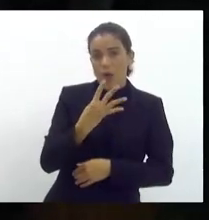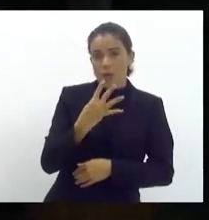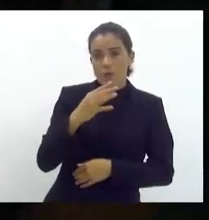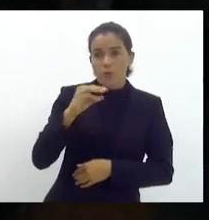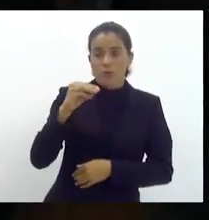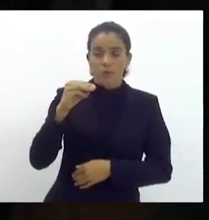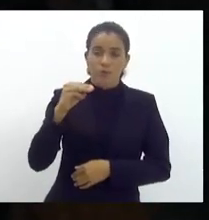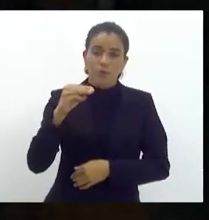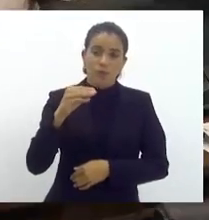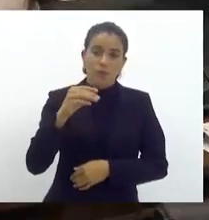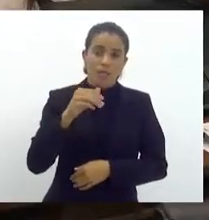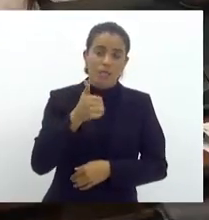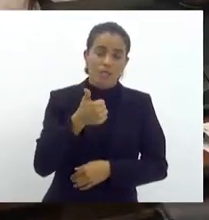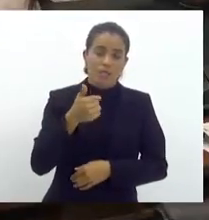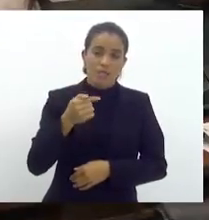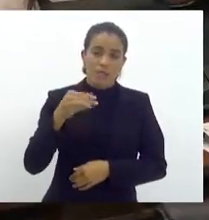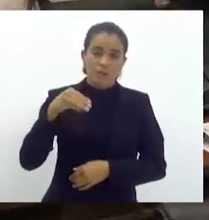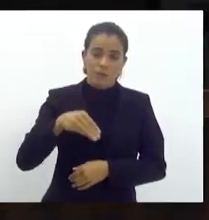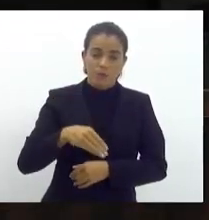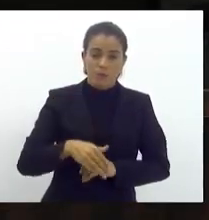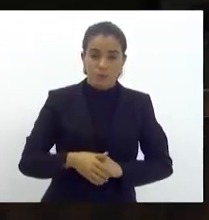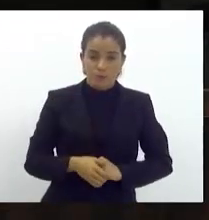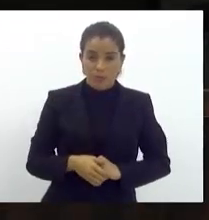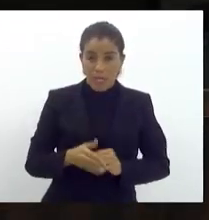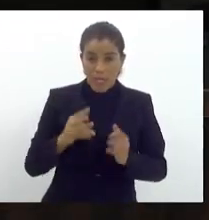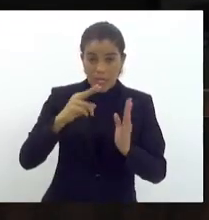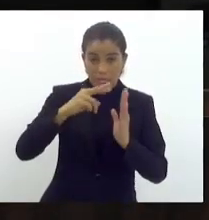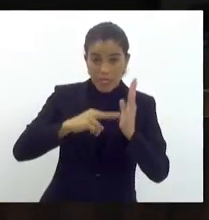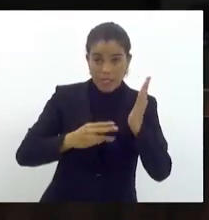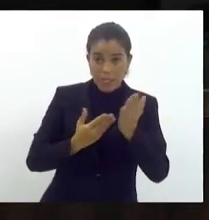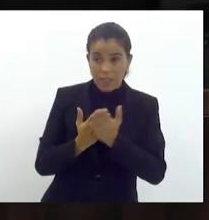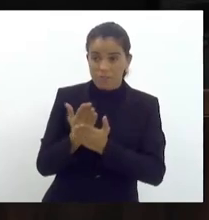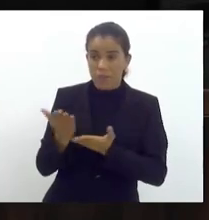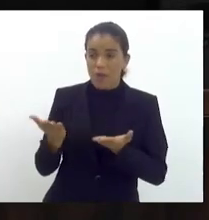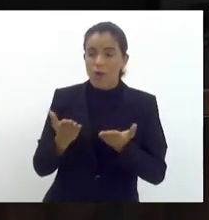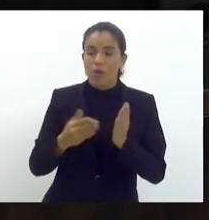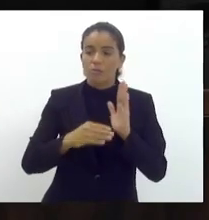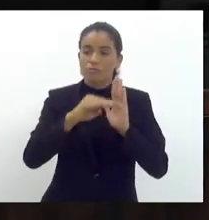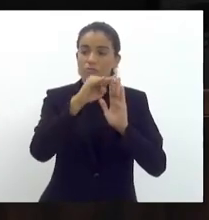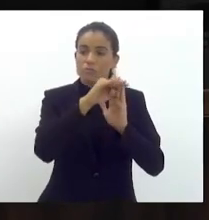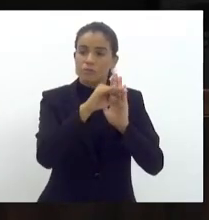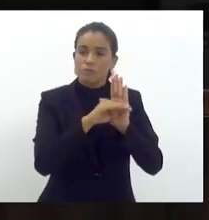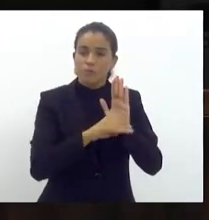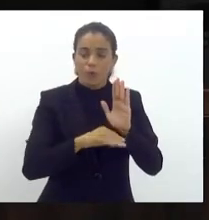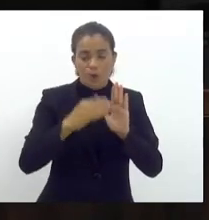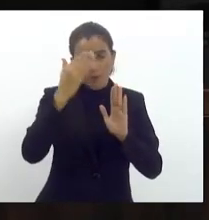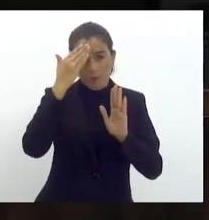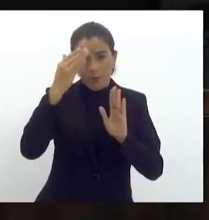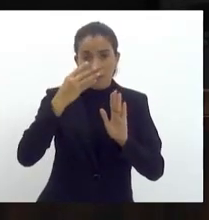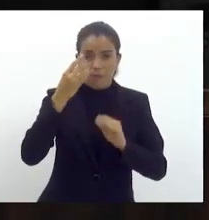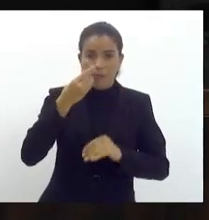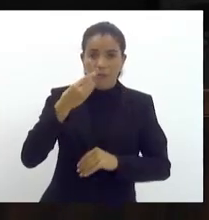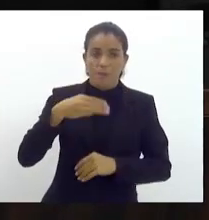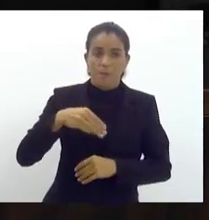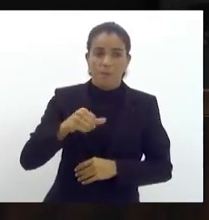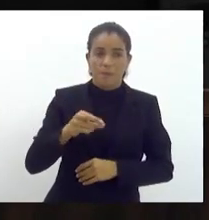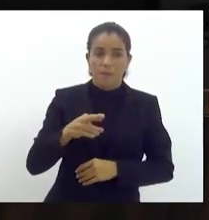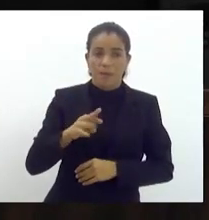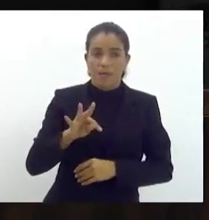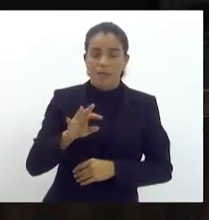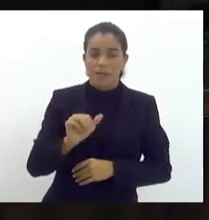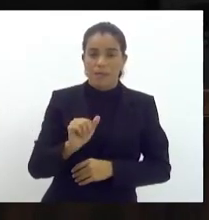16:47 livre Muito obrigado deputada Marta Rocha